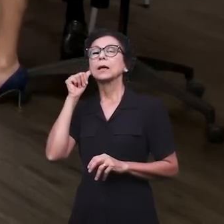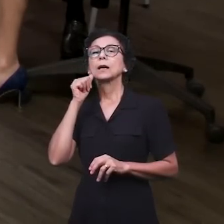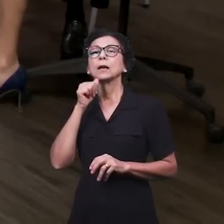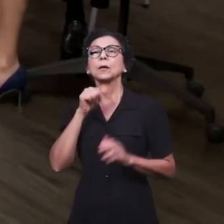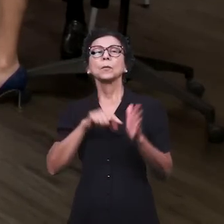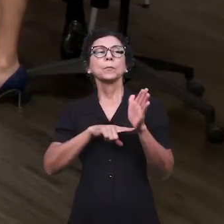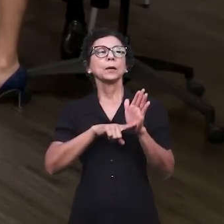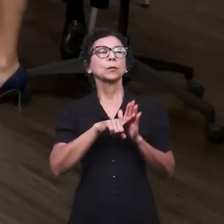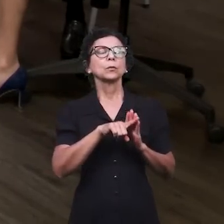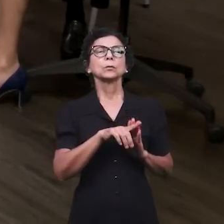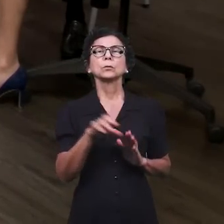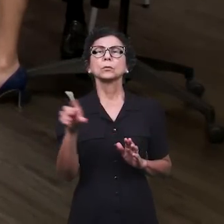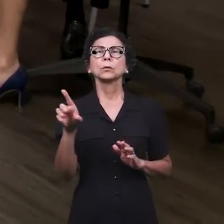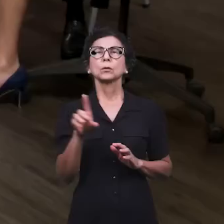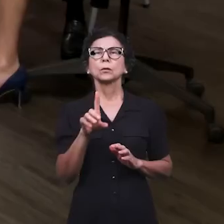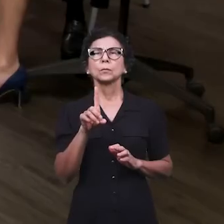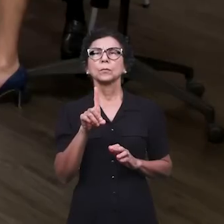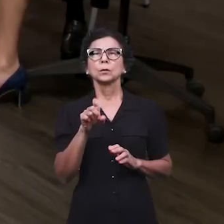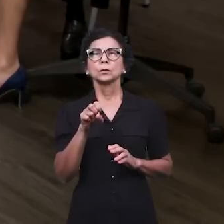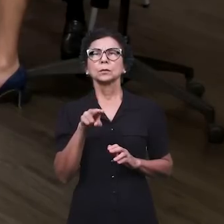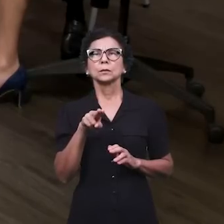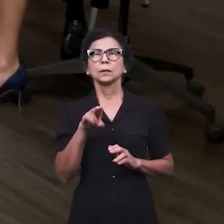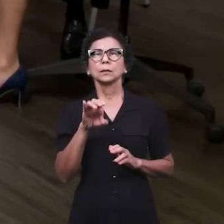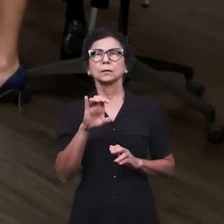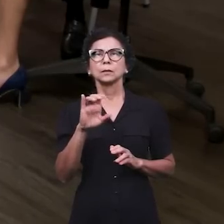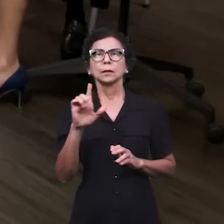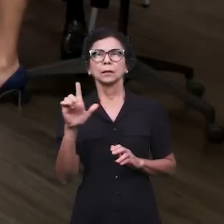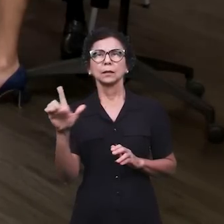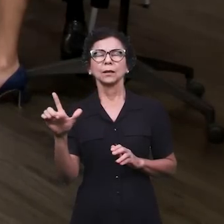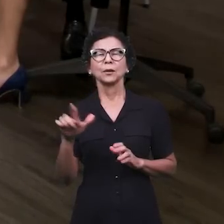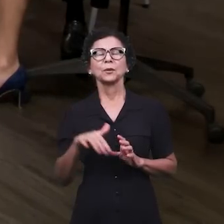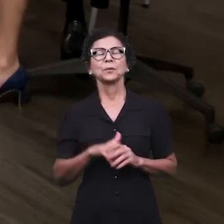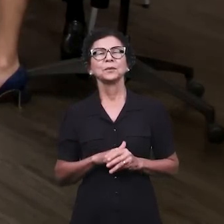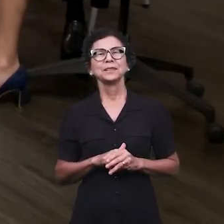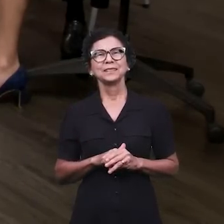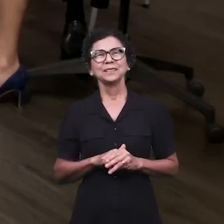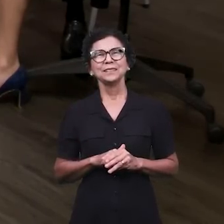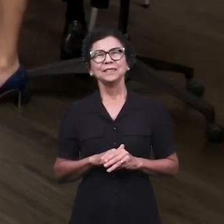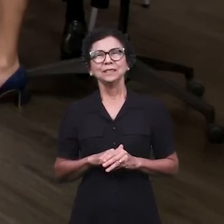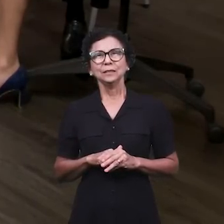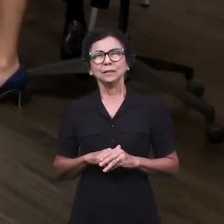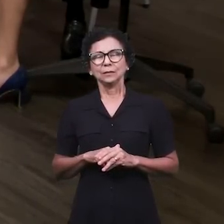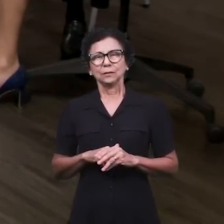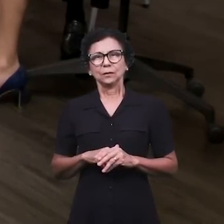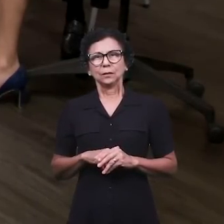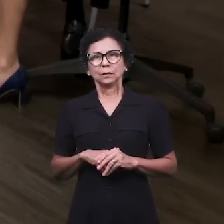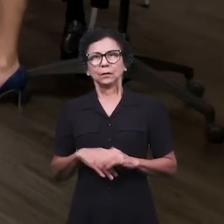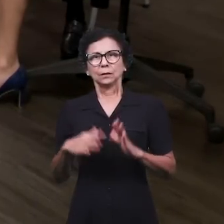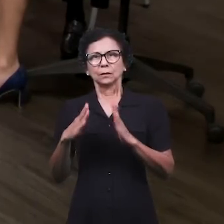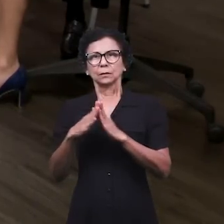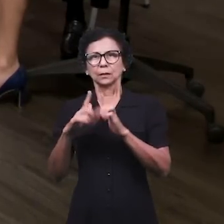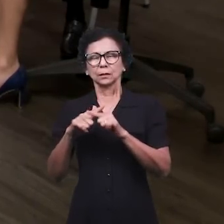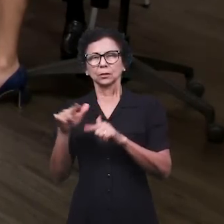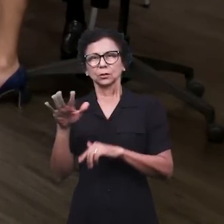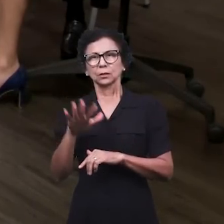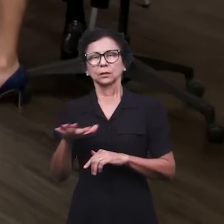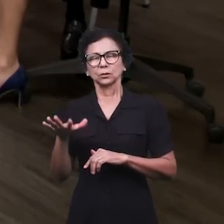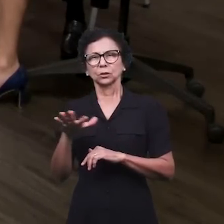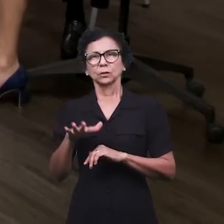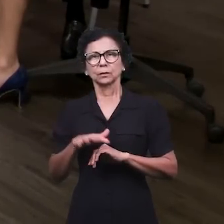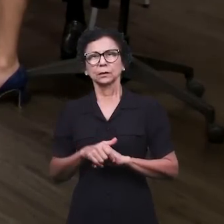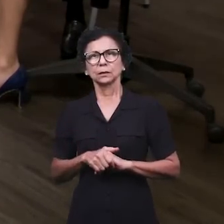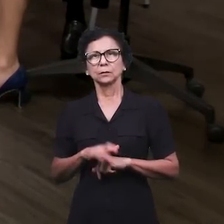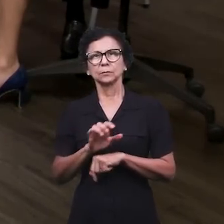pedir o Daniel para falar um pouco sobre o culto profético. A paz do Senhor Jesus, eu sou o Daniel, da Igreja de Cruz do Campo 3, do